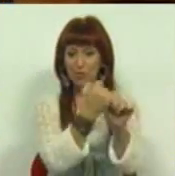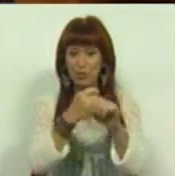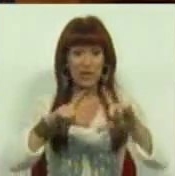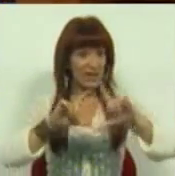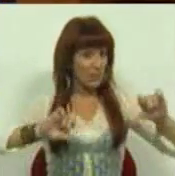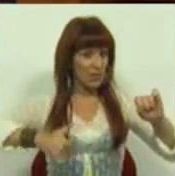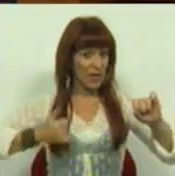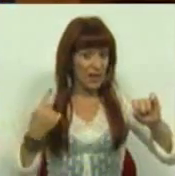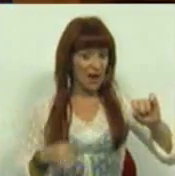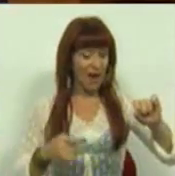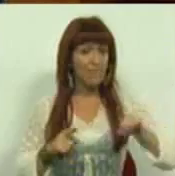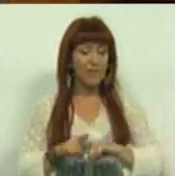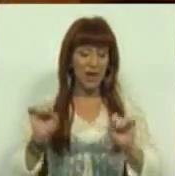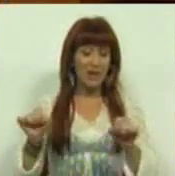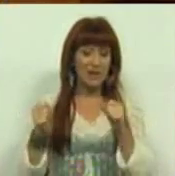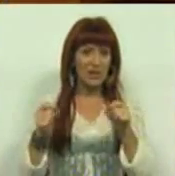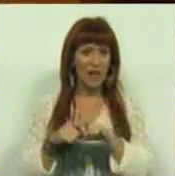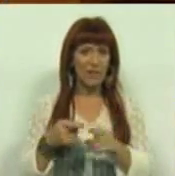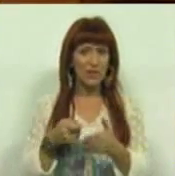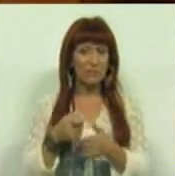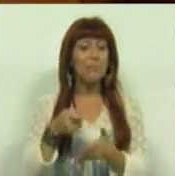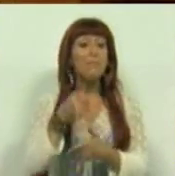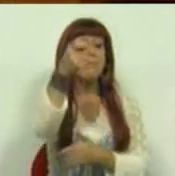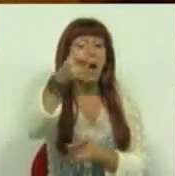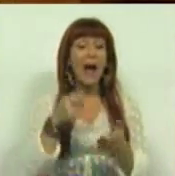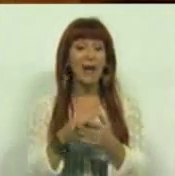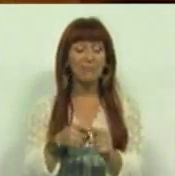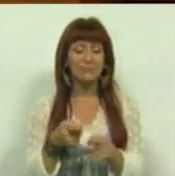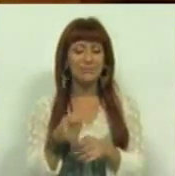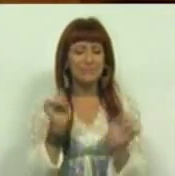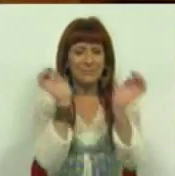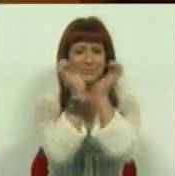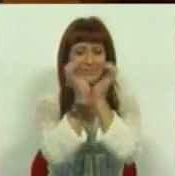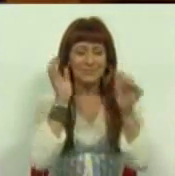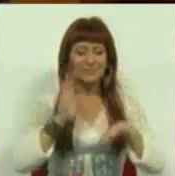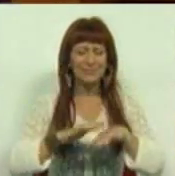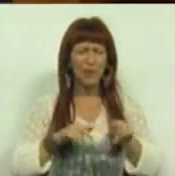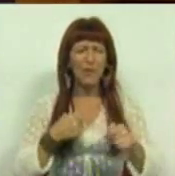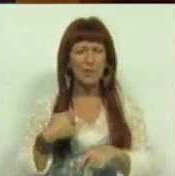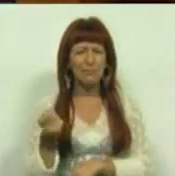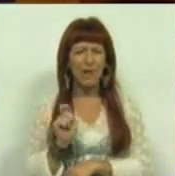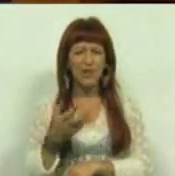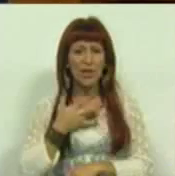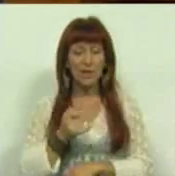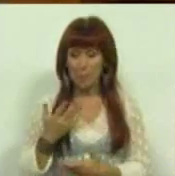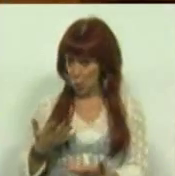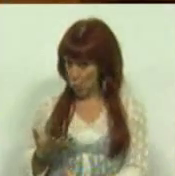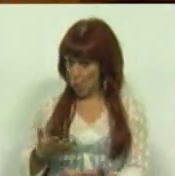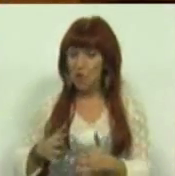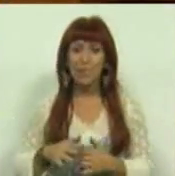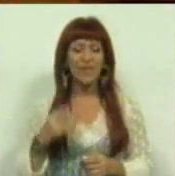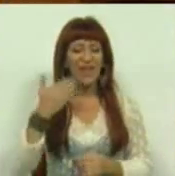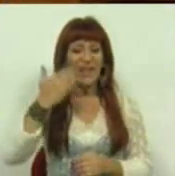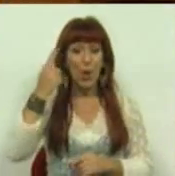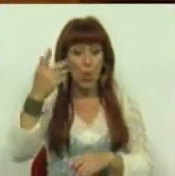a recibos verdes saldarem as contribuições à Segurança Social relativas ao mês de dezembro. Hoje,